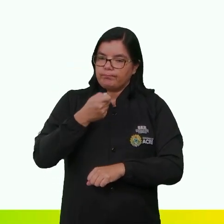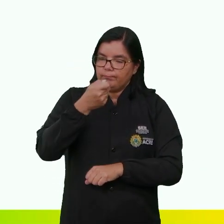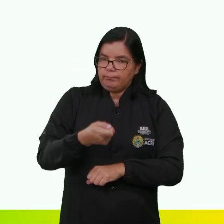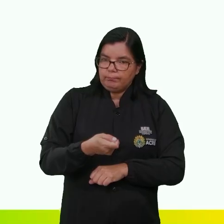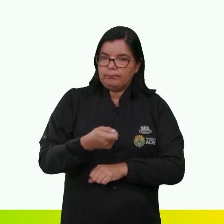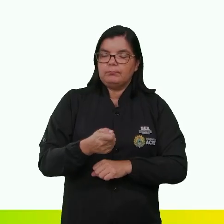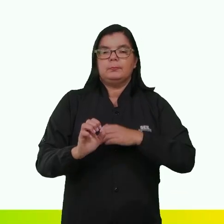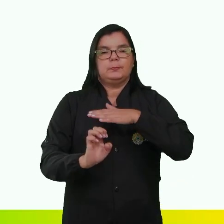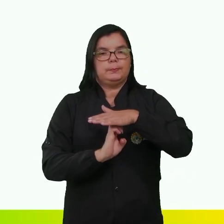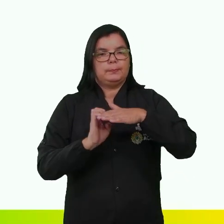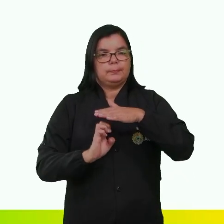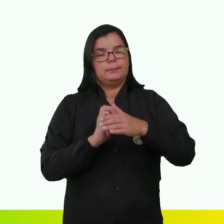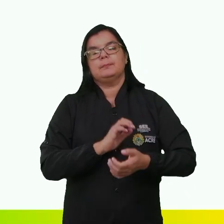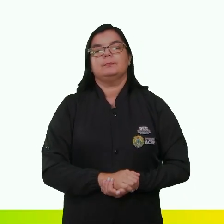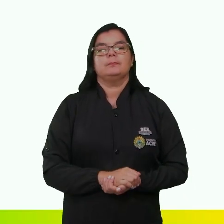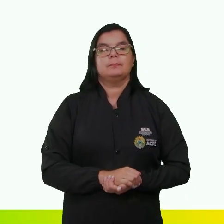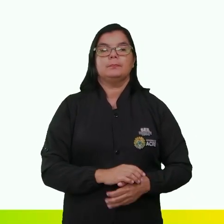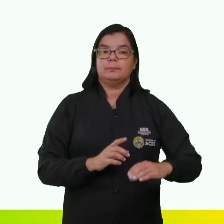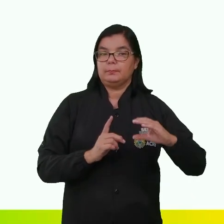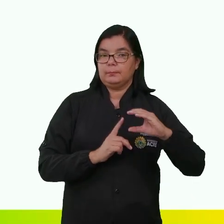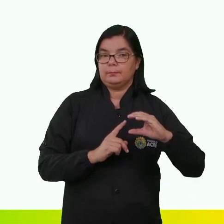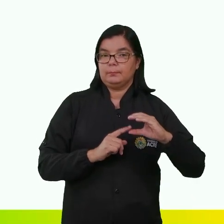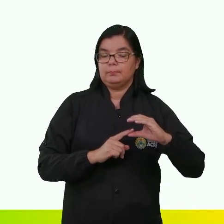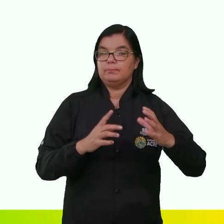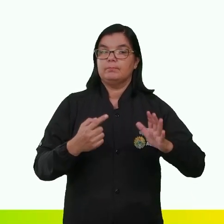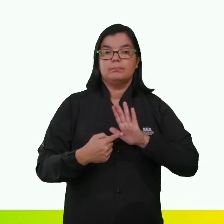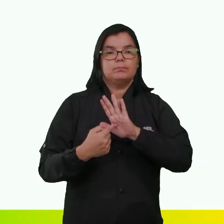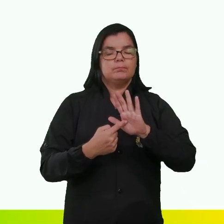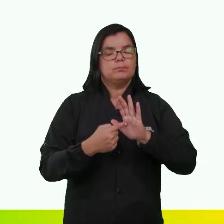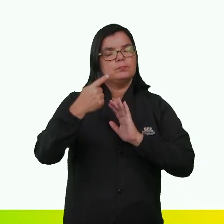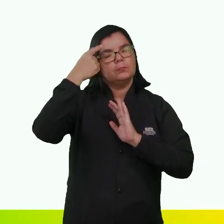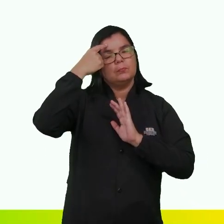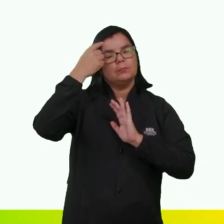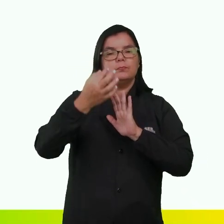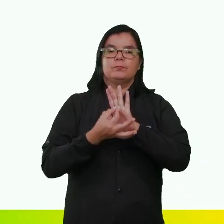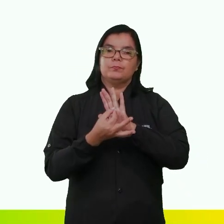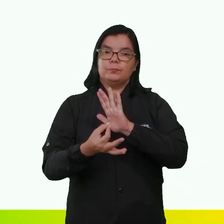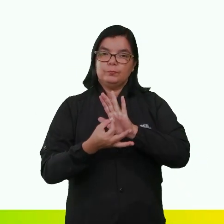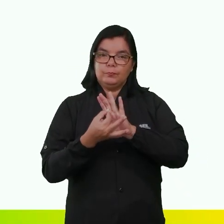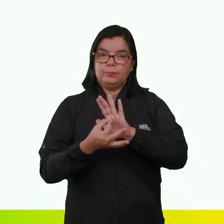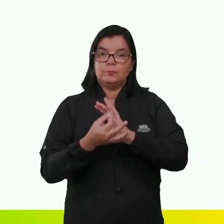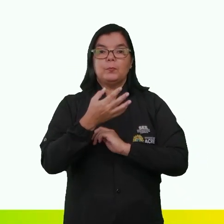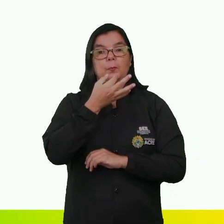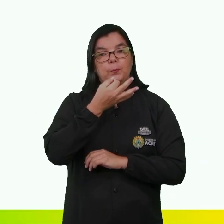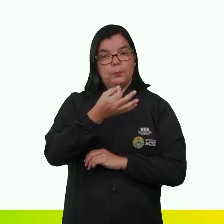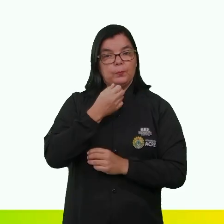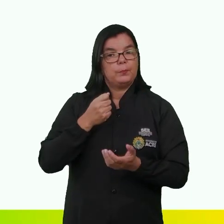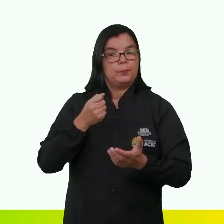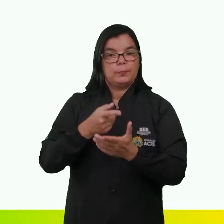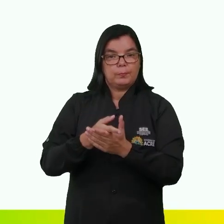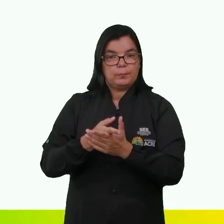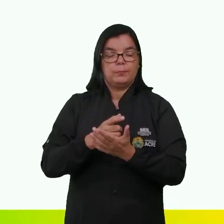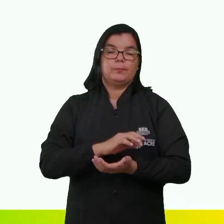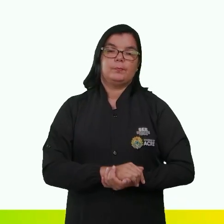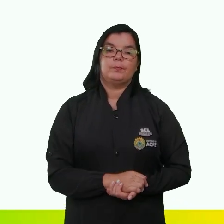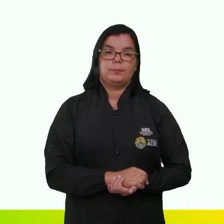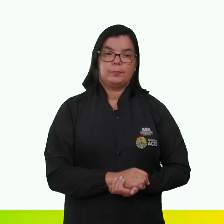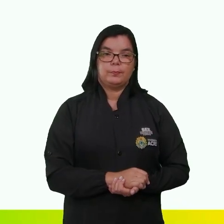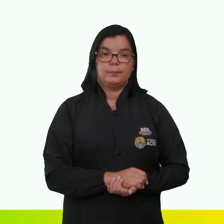às imposições do mercado, C, promover a reflexão crítica e a autonomia